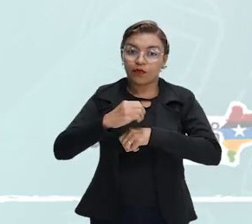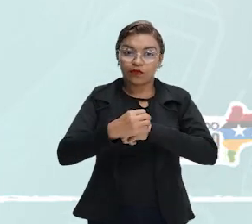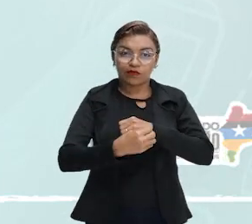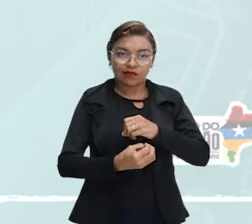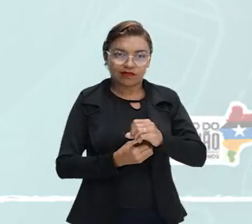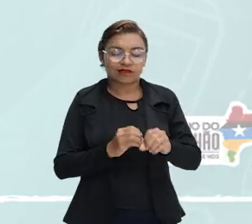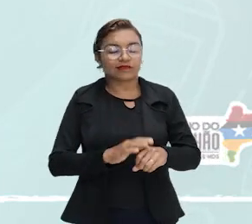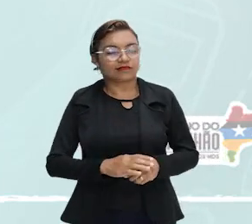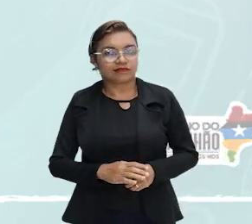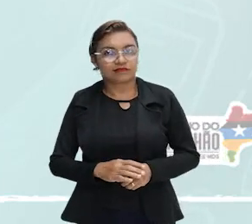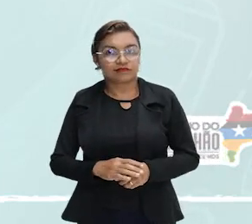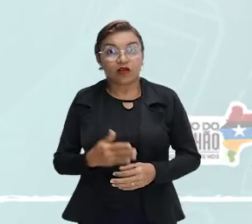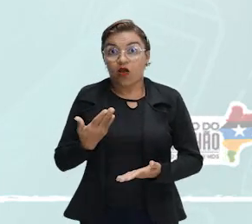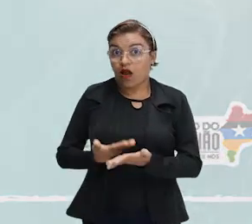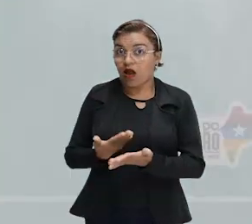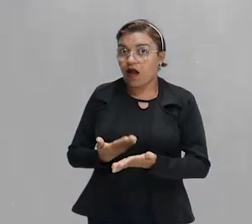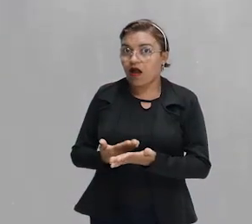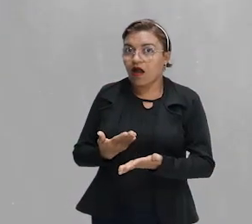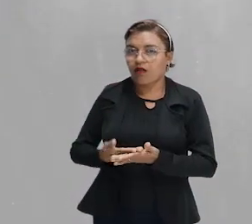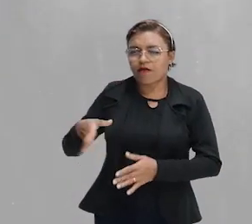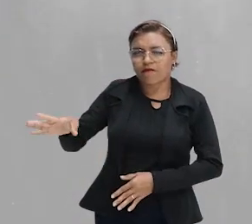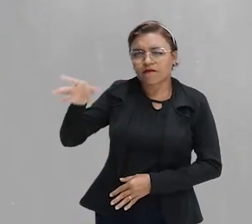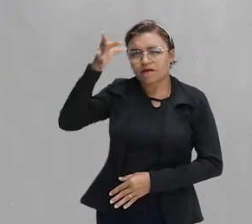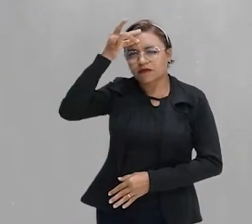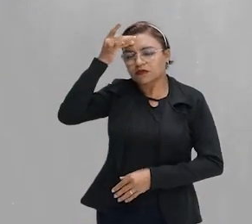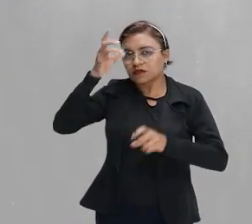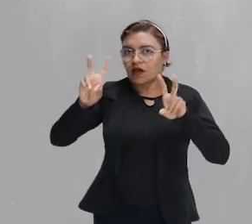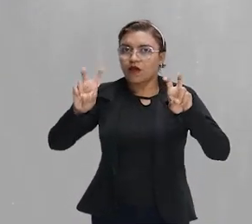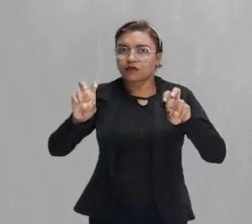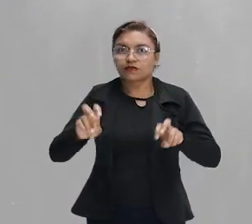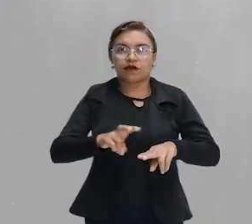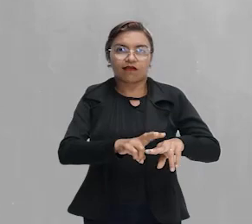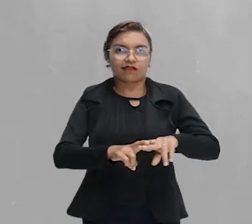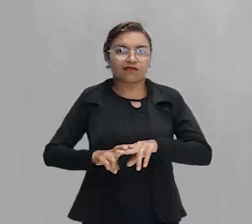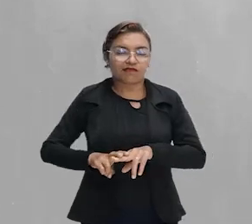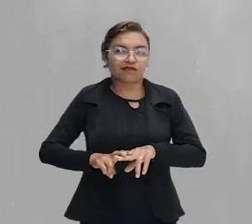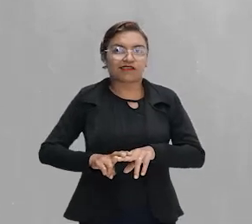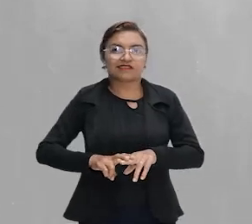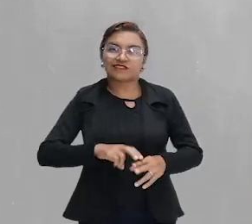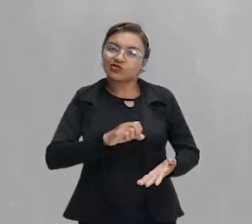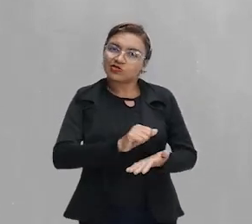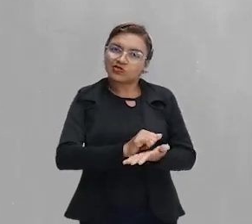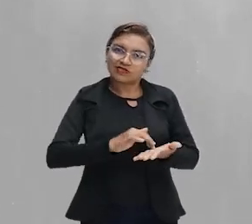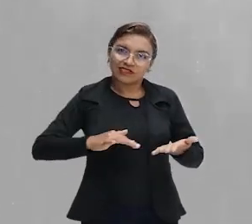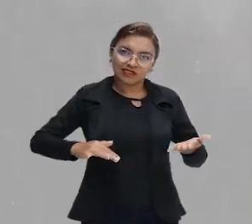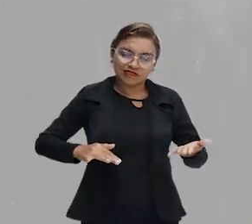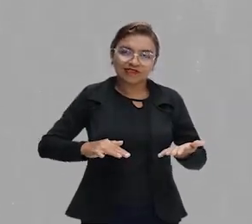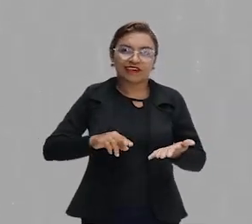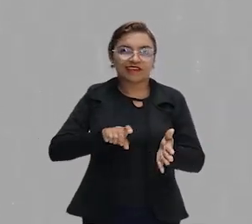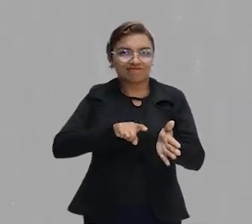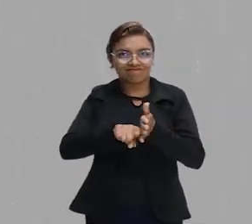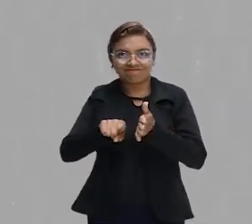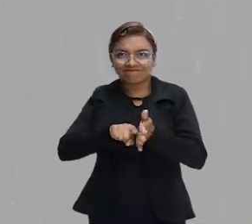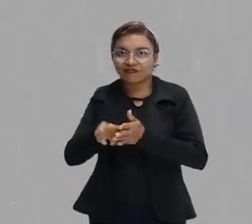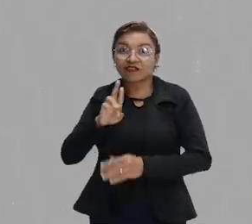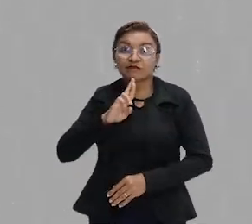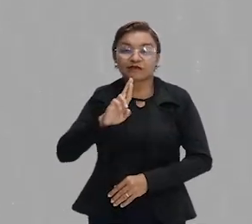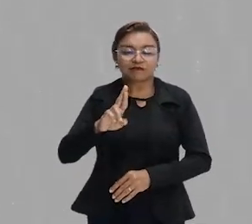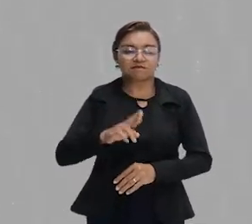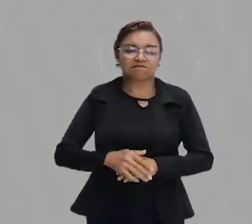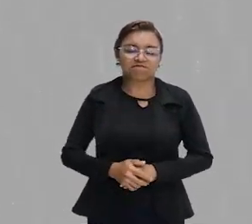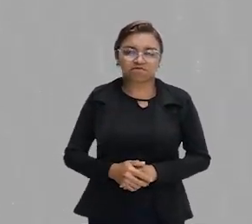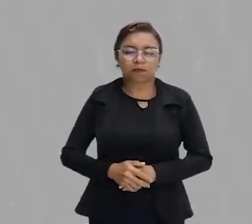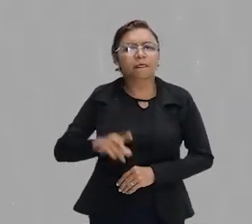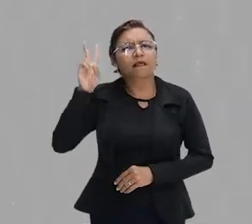quero fixar aqui o assunto, né, por meio de exercícios que eu quero comentar algumas questões com vocês. Vamos lembrar